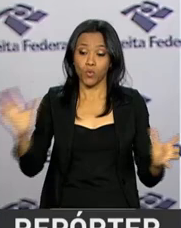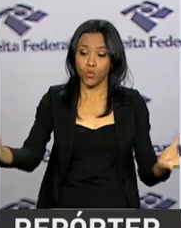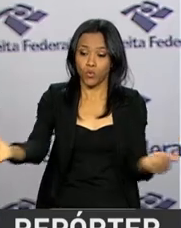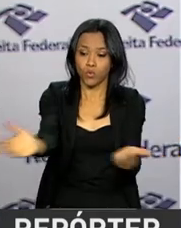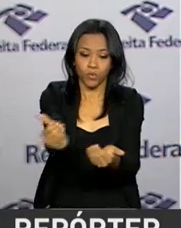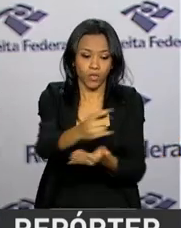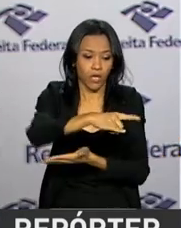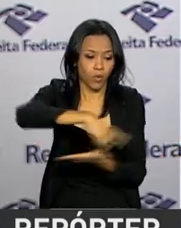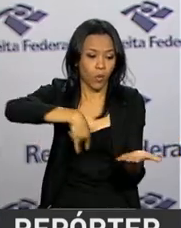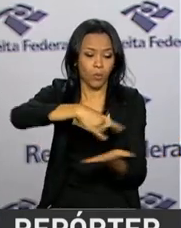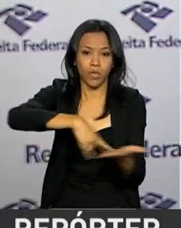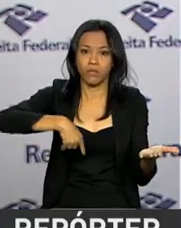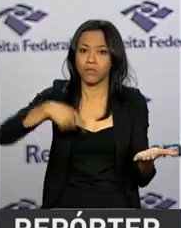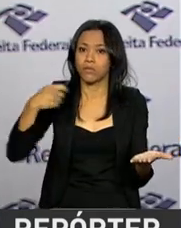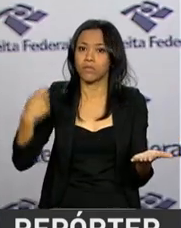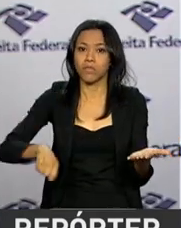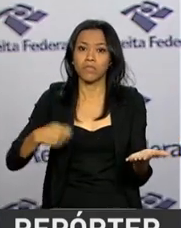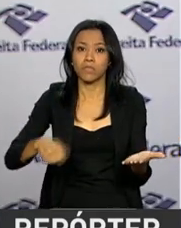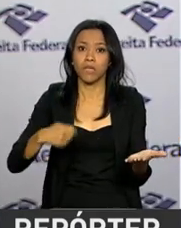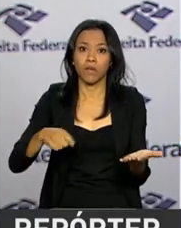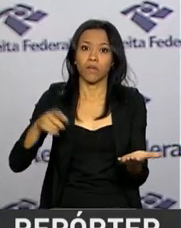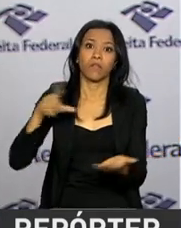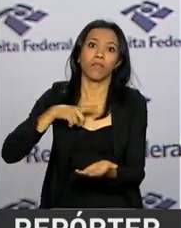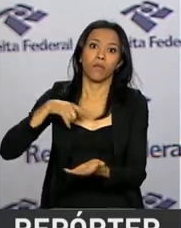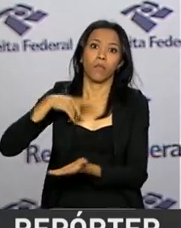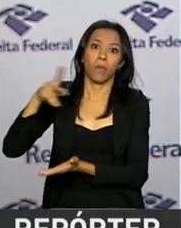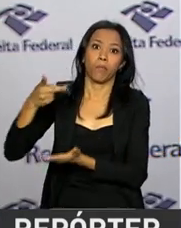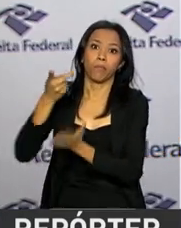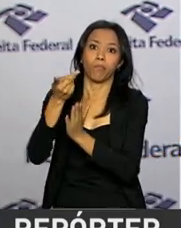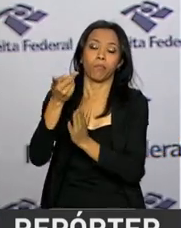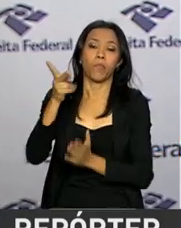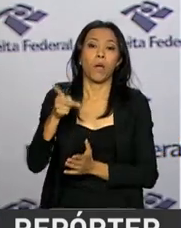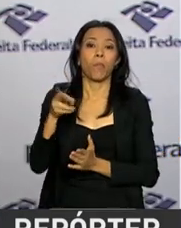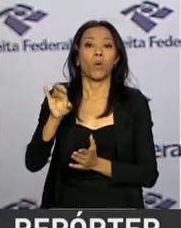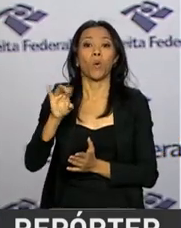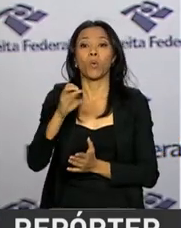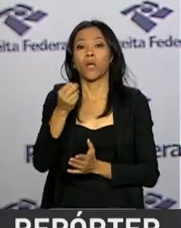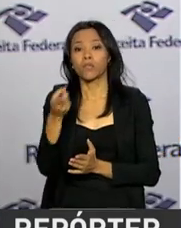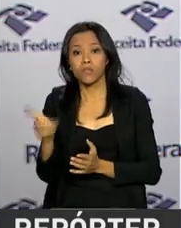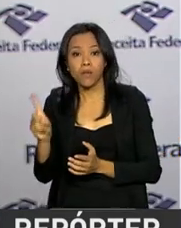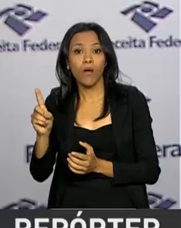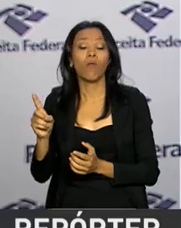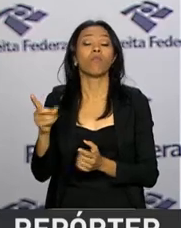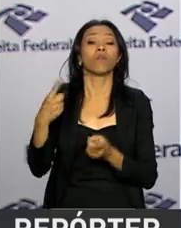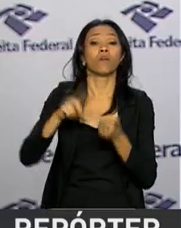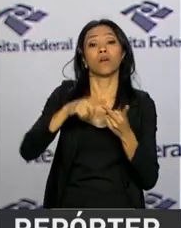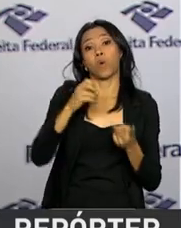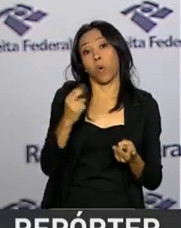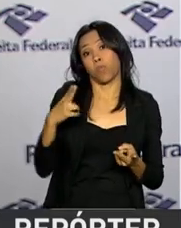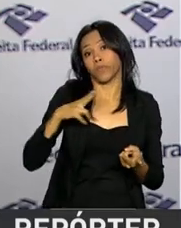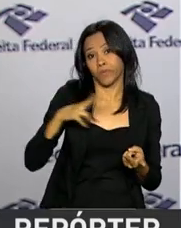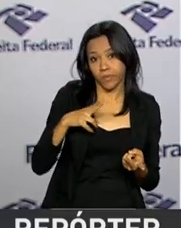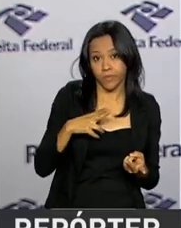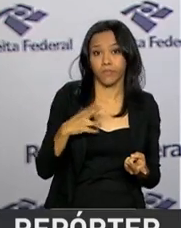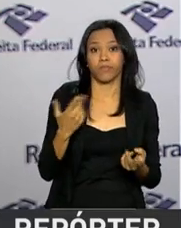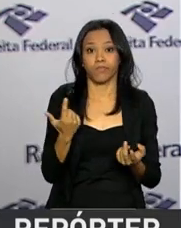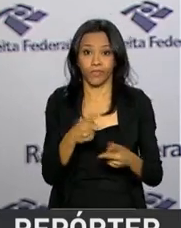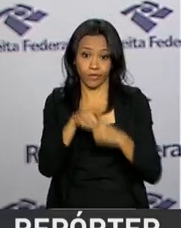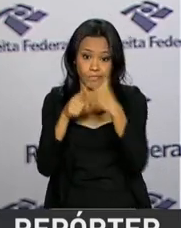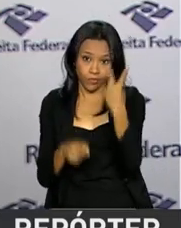ele precisava juntar inclusive uma procuração pública ou uma procuração particular então é